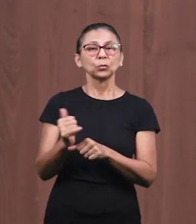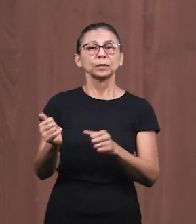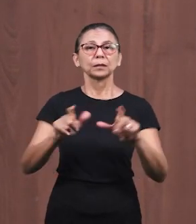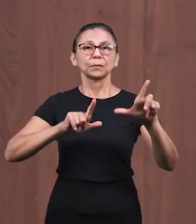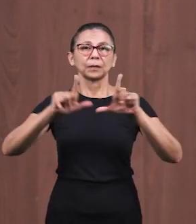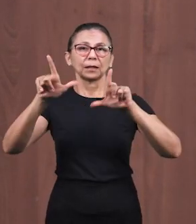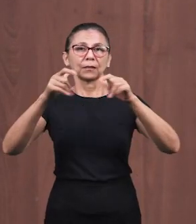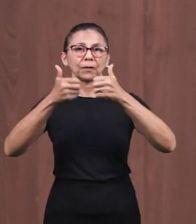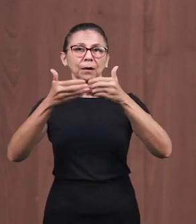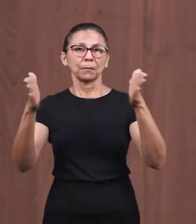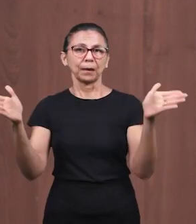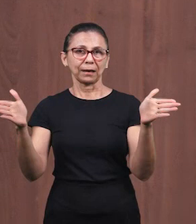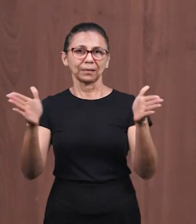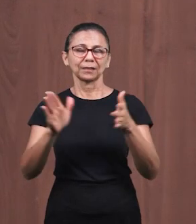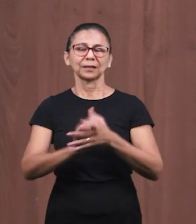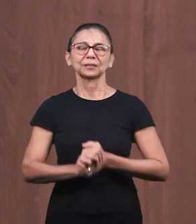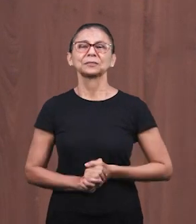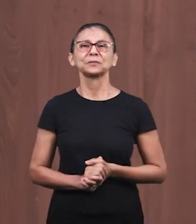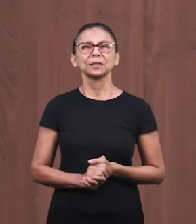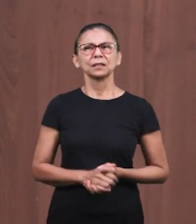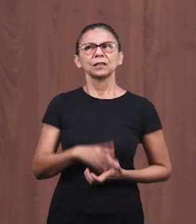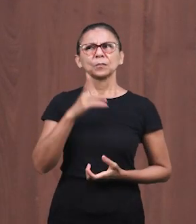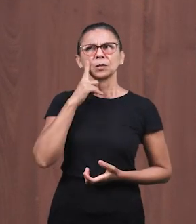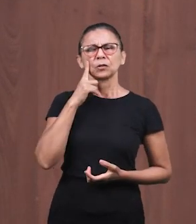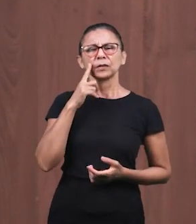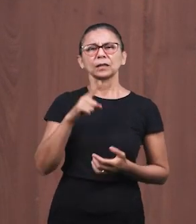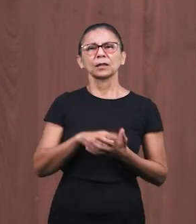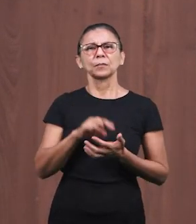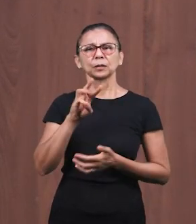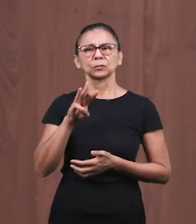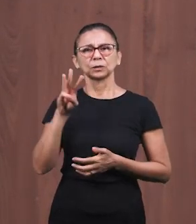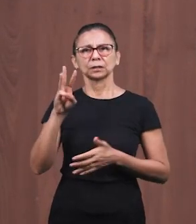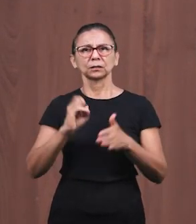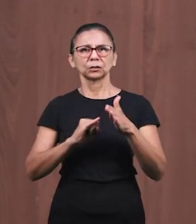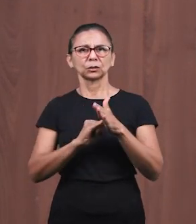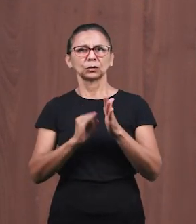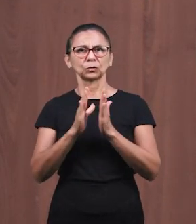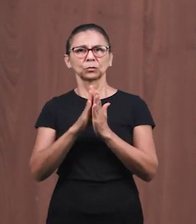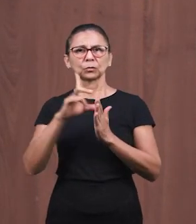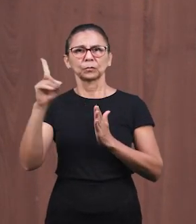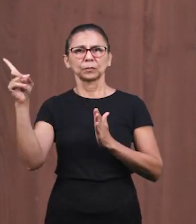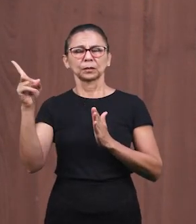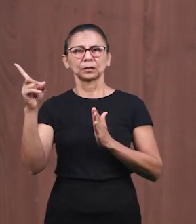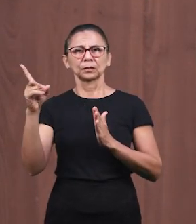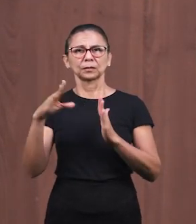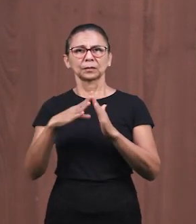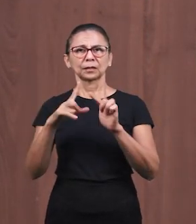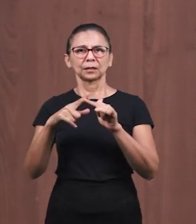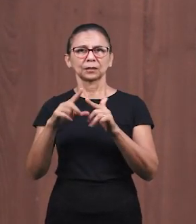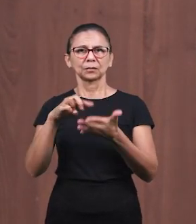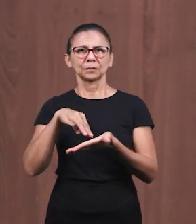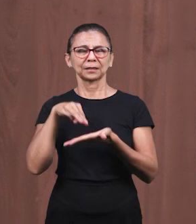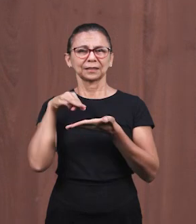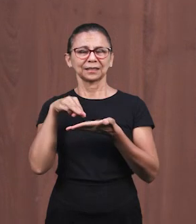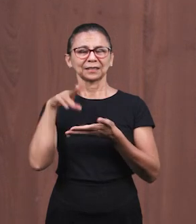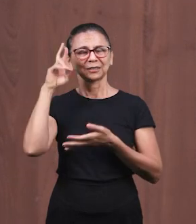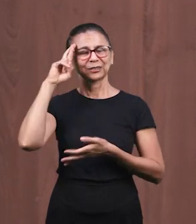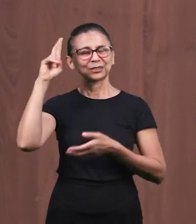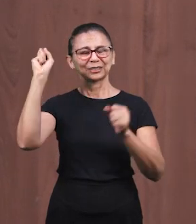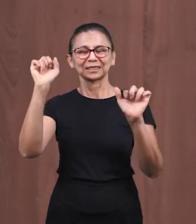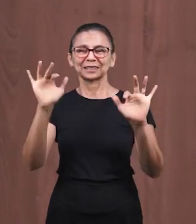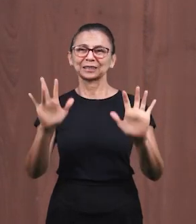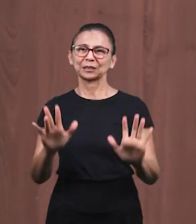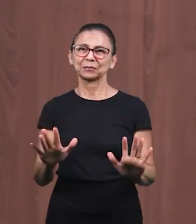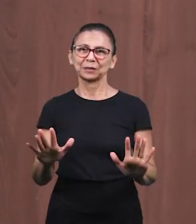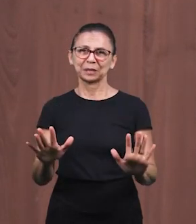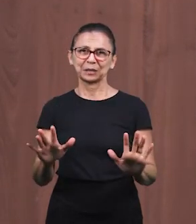canais de TV aberta. Os episódios estão disponíveis também no site do Instituto Bíblico da Igreja Cristã Maranata. Que o